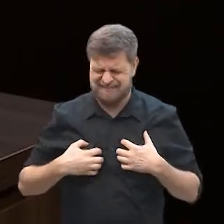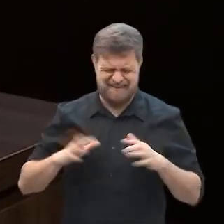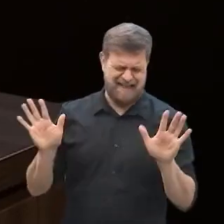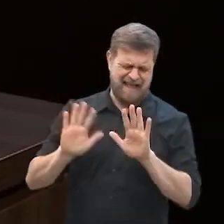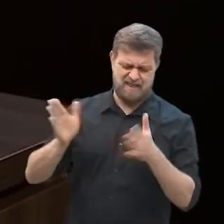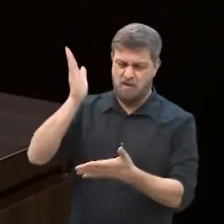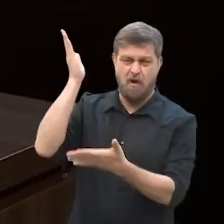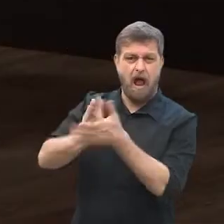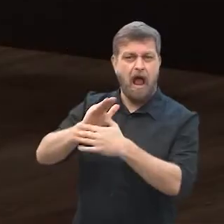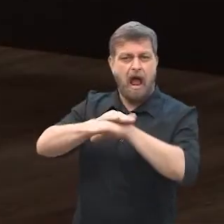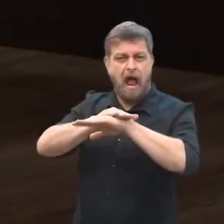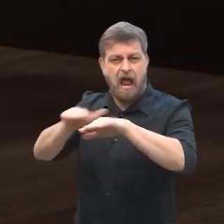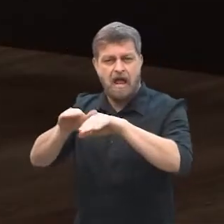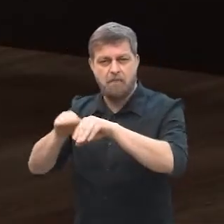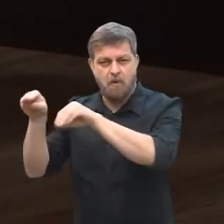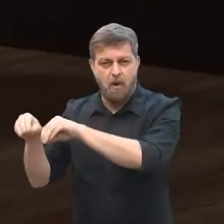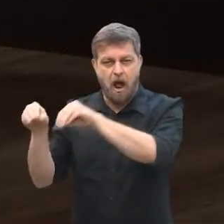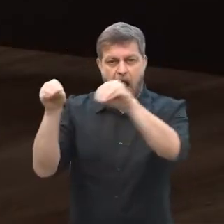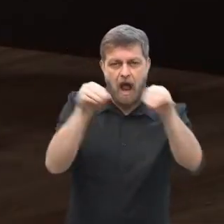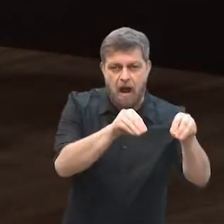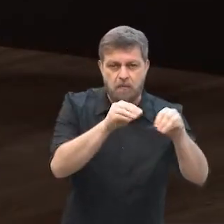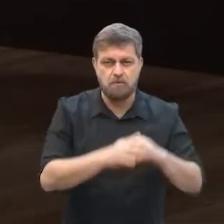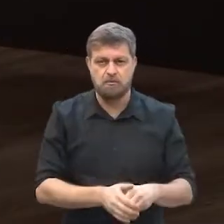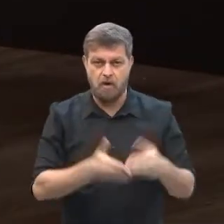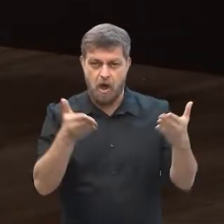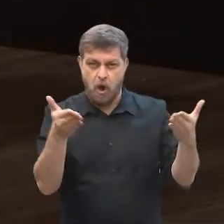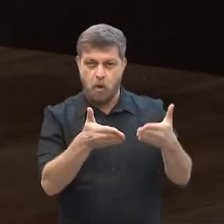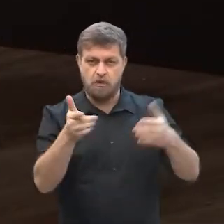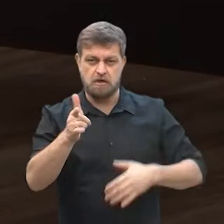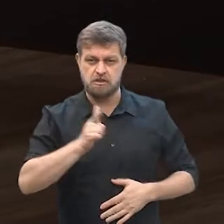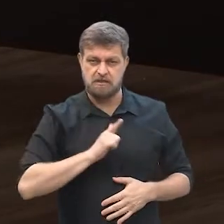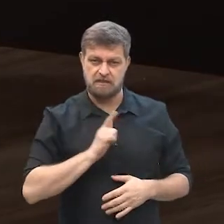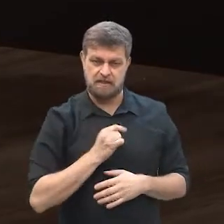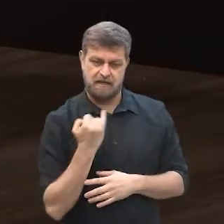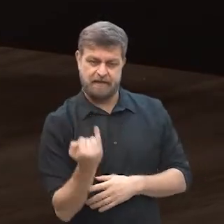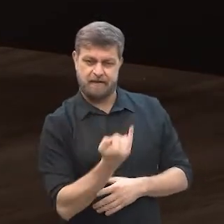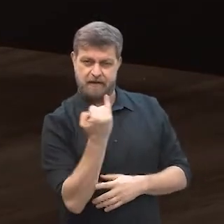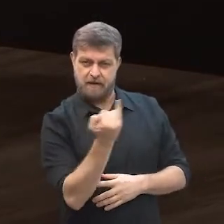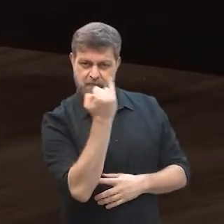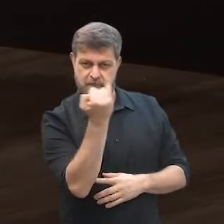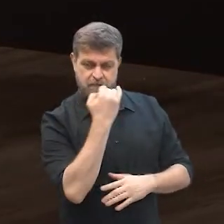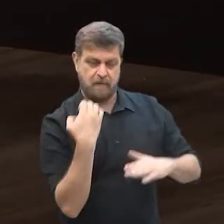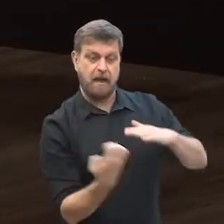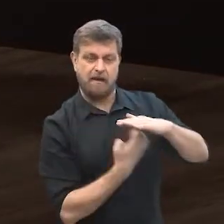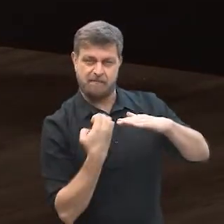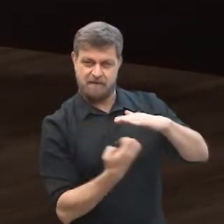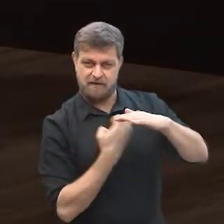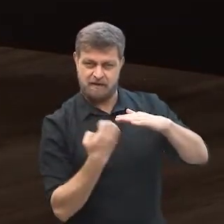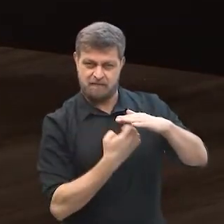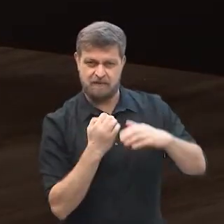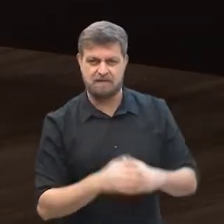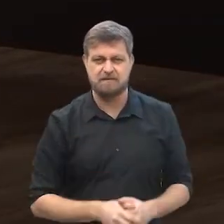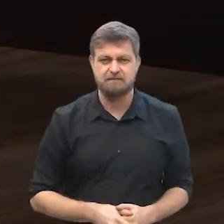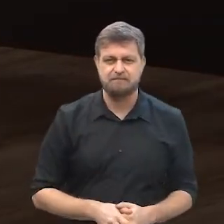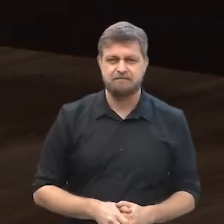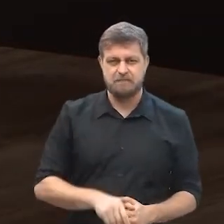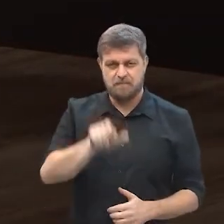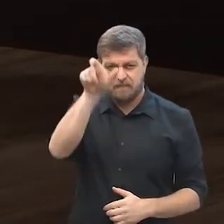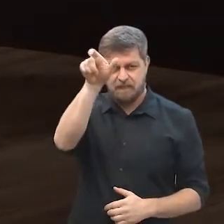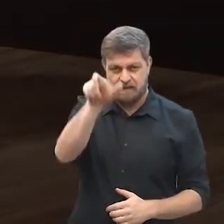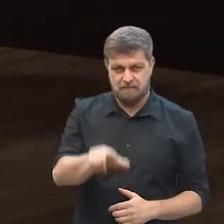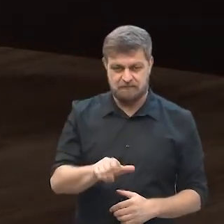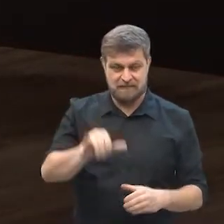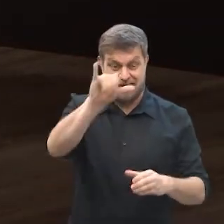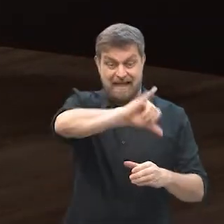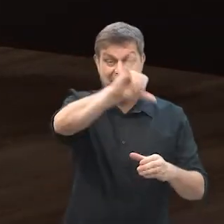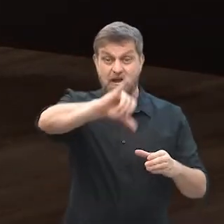para o alto e deu essa viravolta e hoje tem um importante empreendimento, né? que é o caso aí do